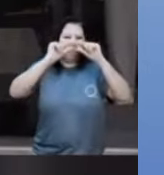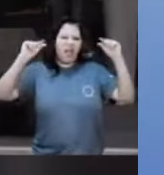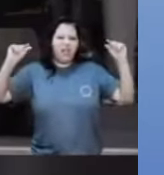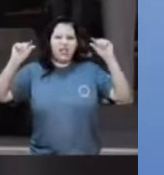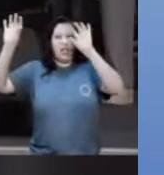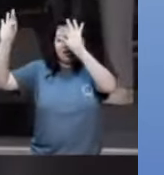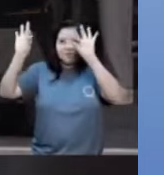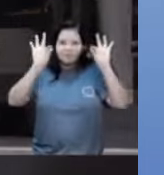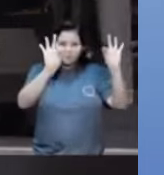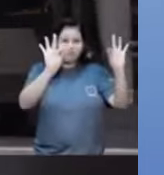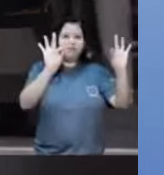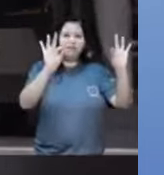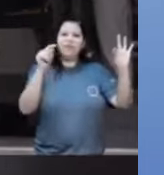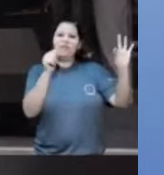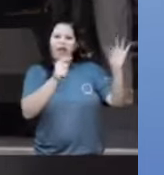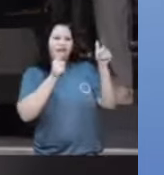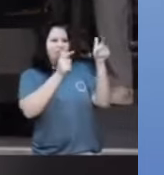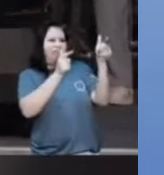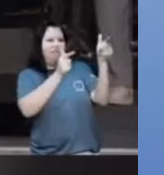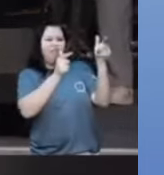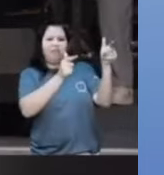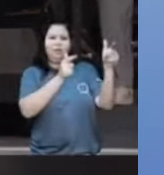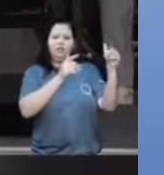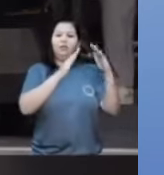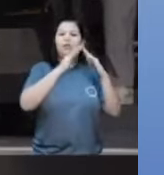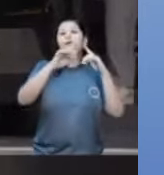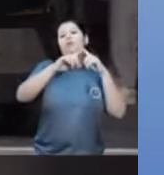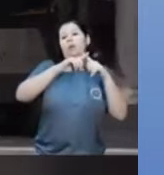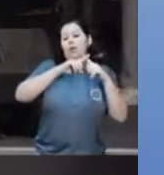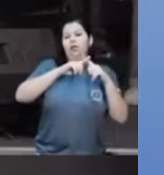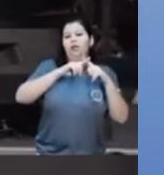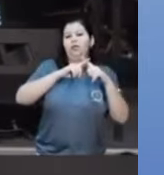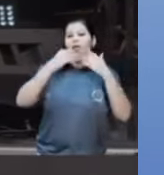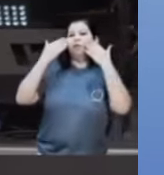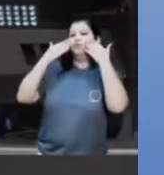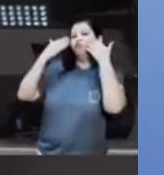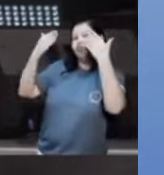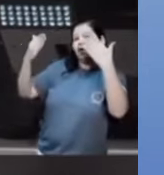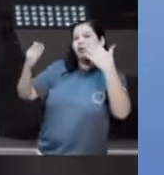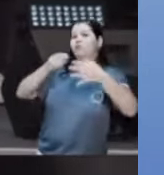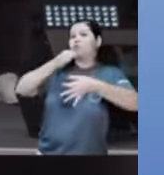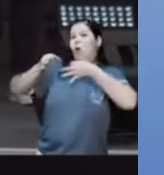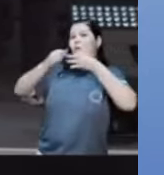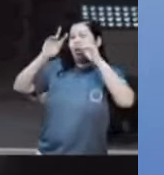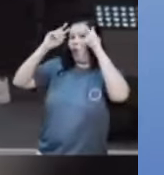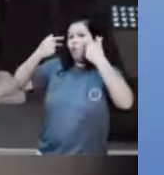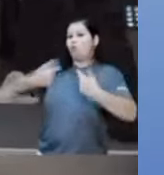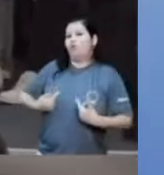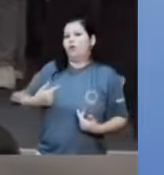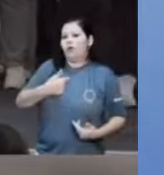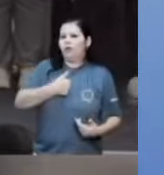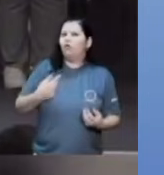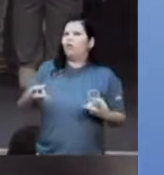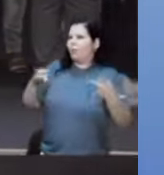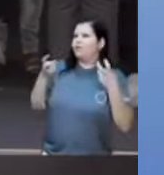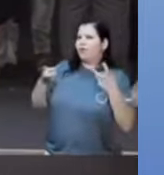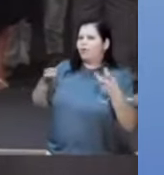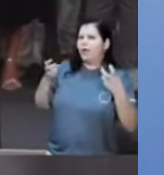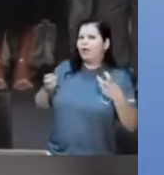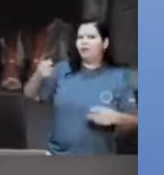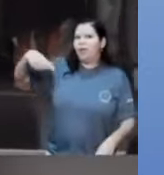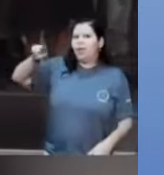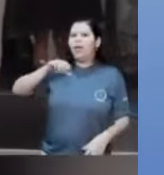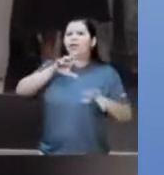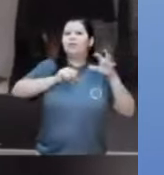para ridicularizar diante da opinião pública evangélica eu tô vendo isso tiram